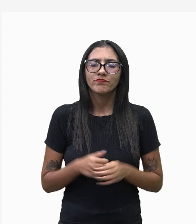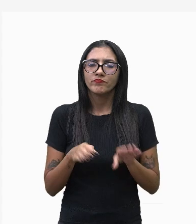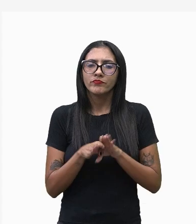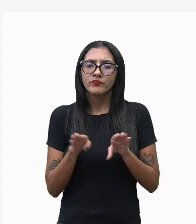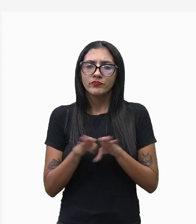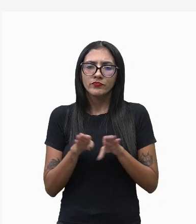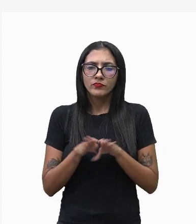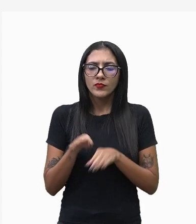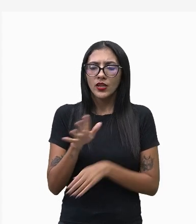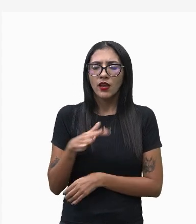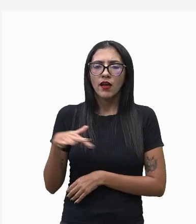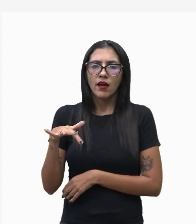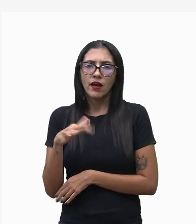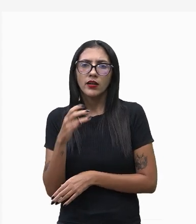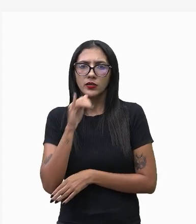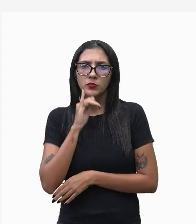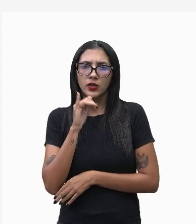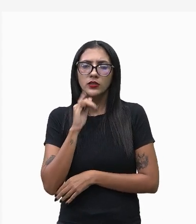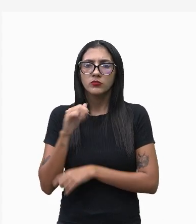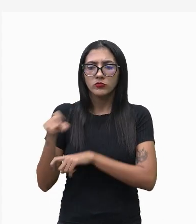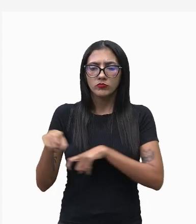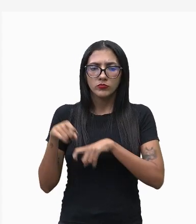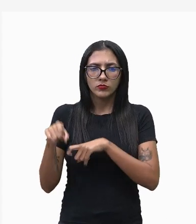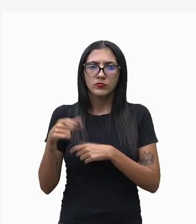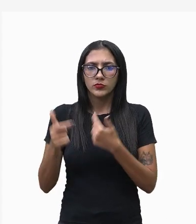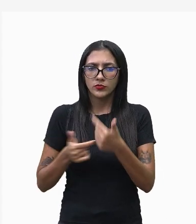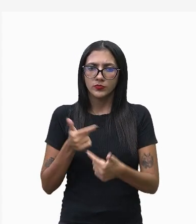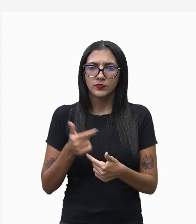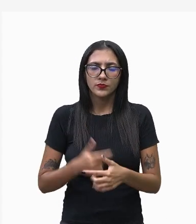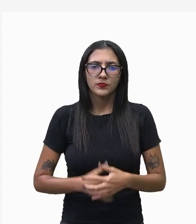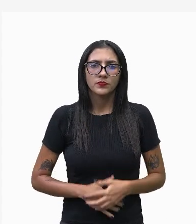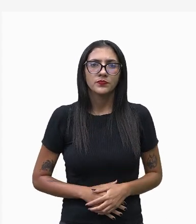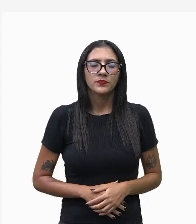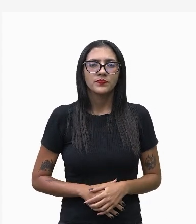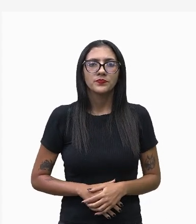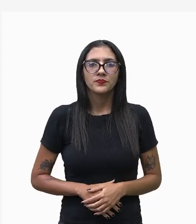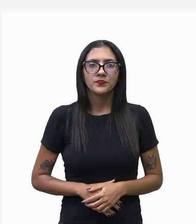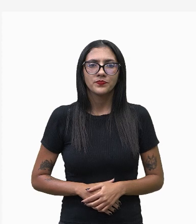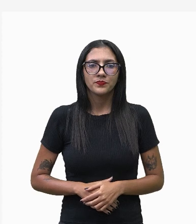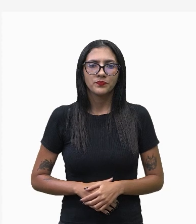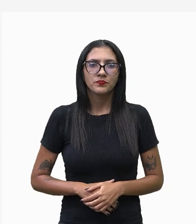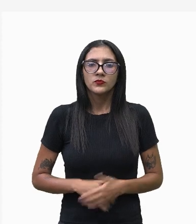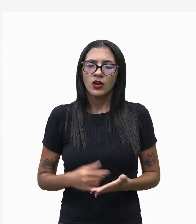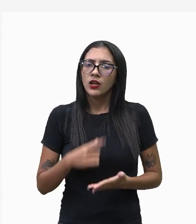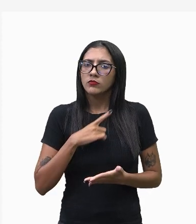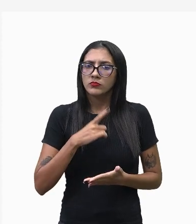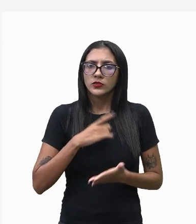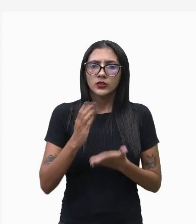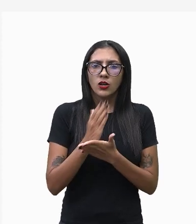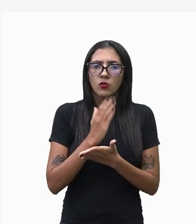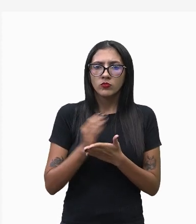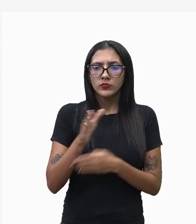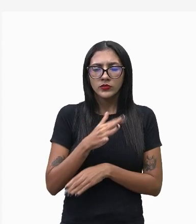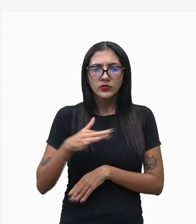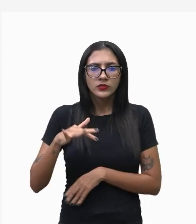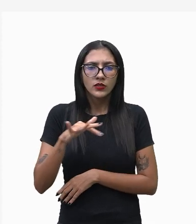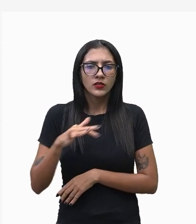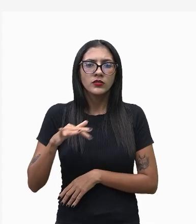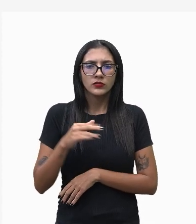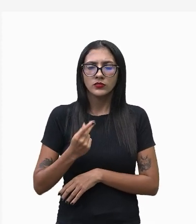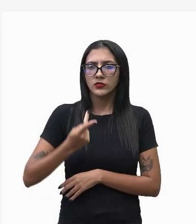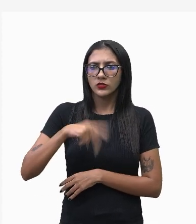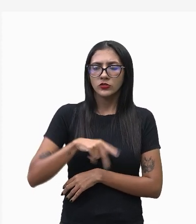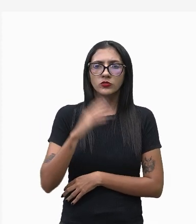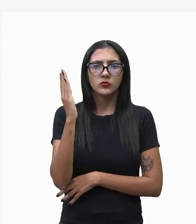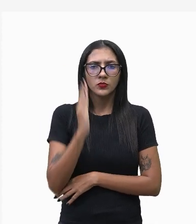setores produtivos. A gente tem alguns corredores, nós temos no Brasil alguns corredores